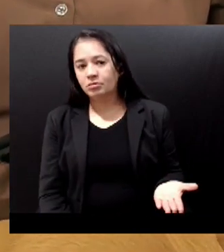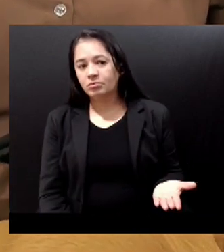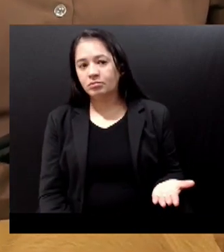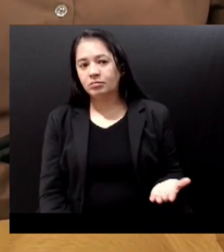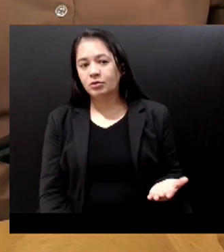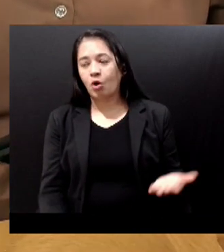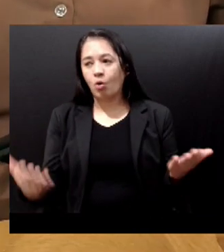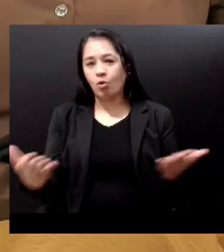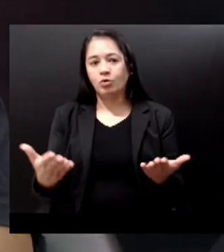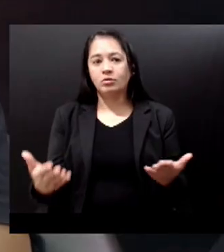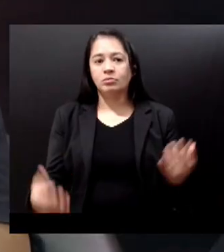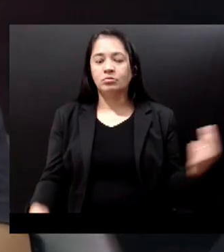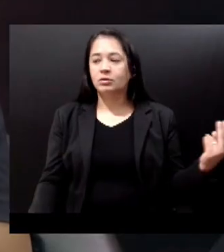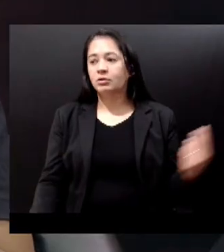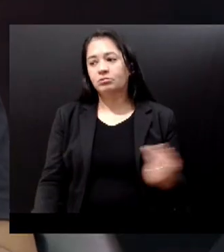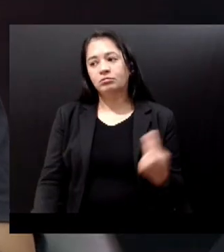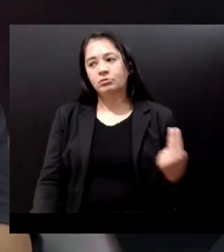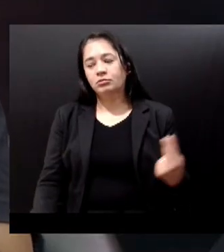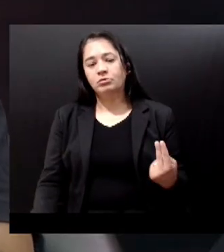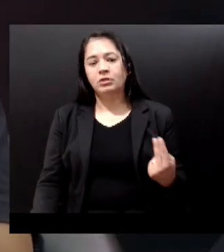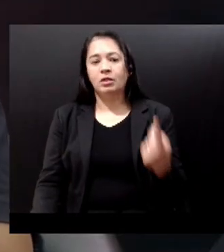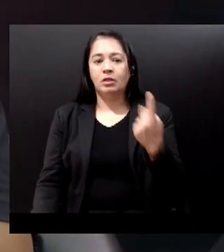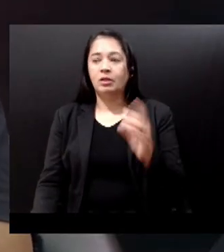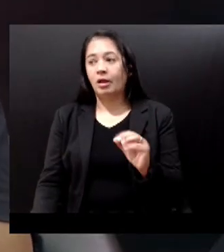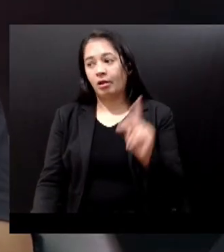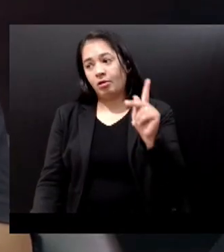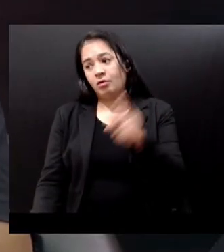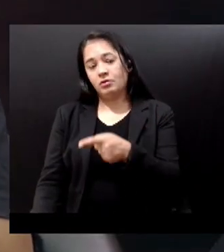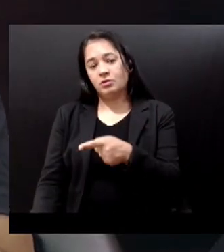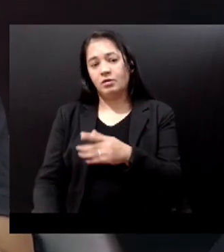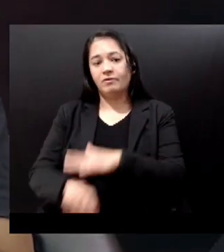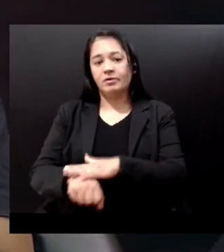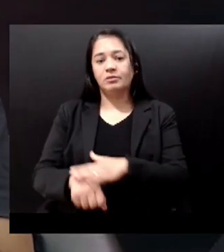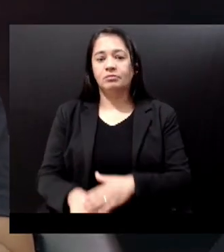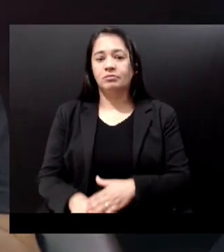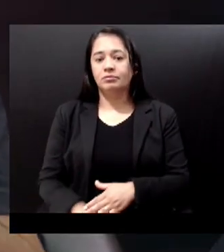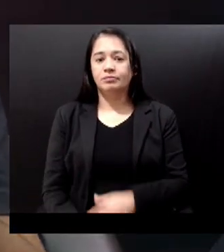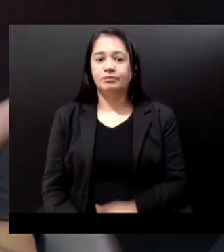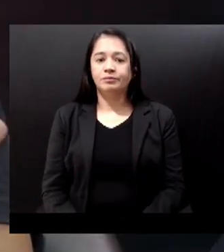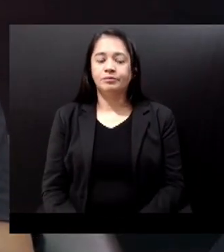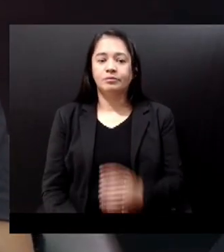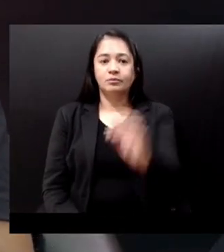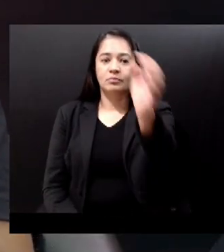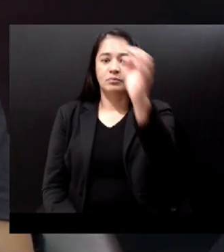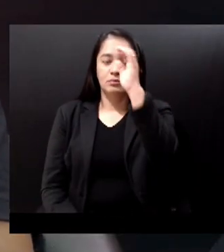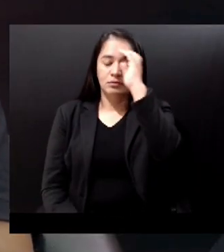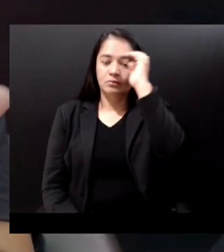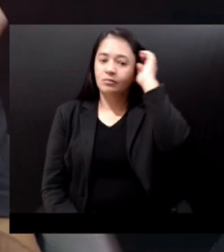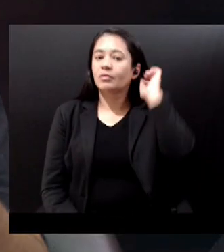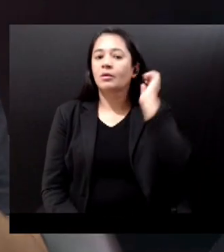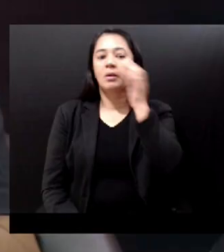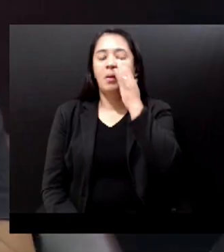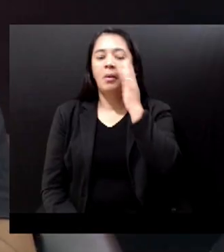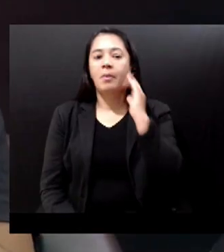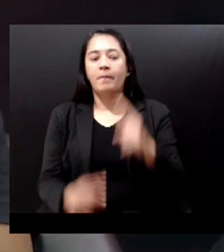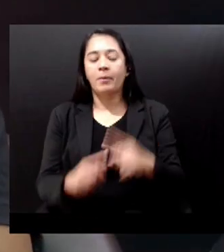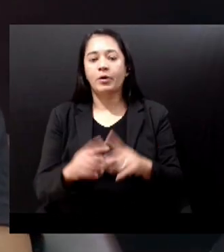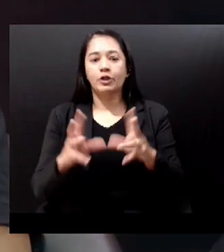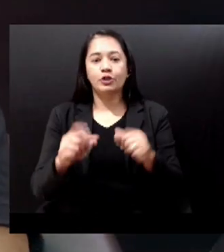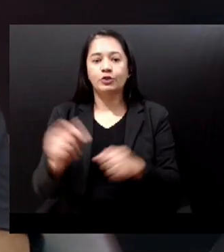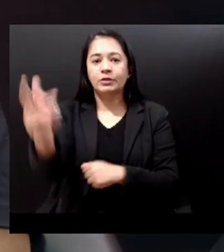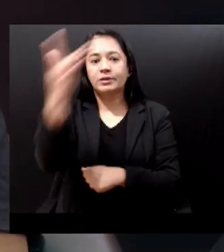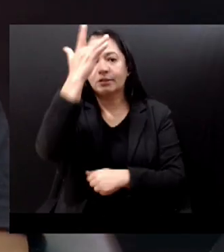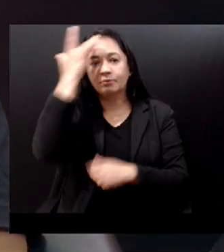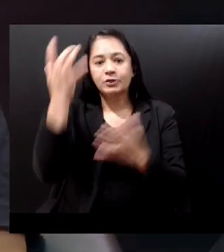indico você perder 10 quilos, ou não indico você fazer tal coisa. Porque senão todo mundo quer tudo, mas ninguém